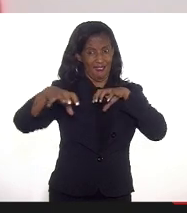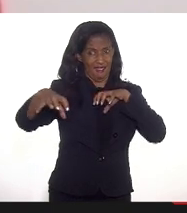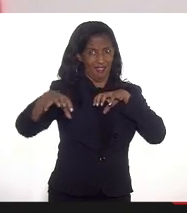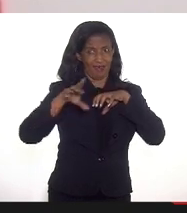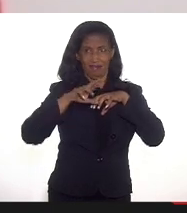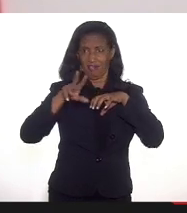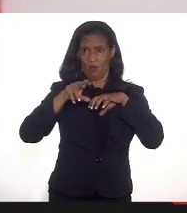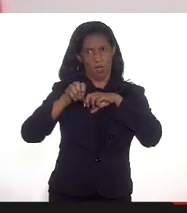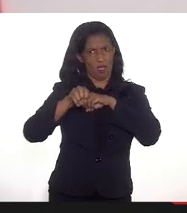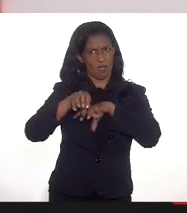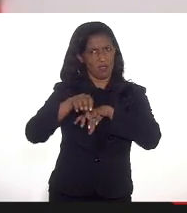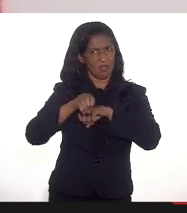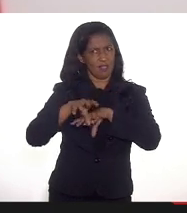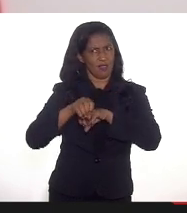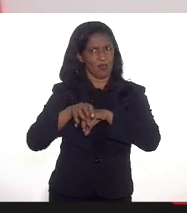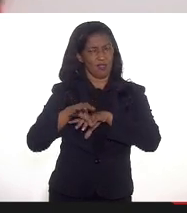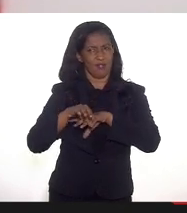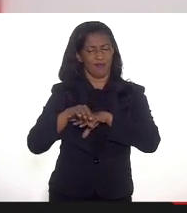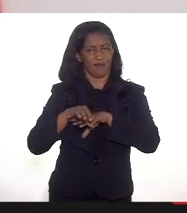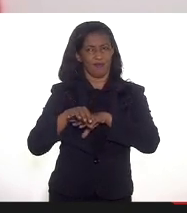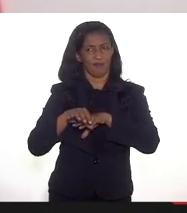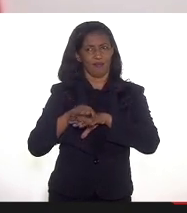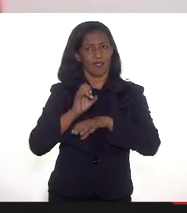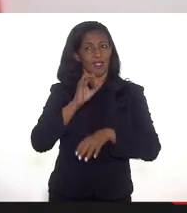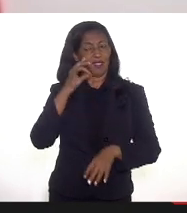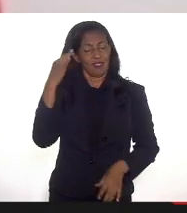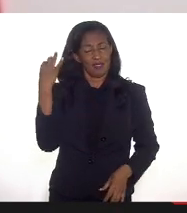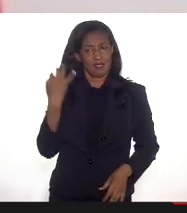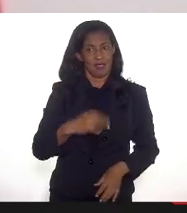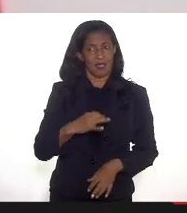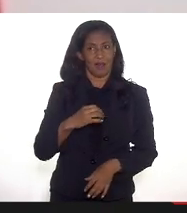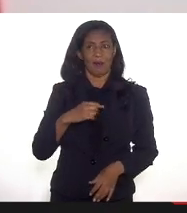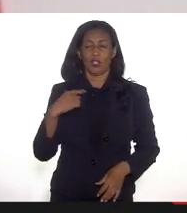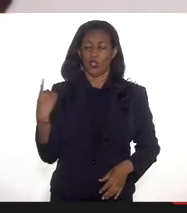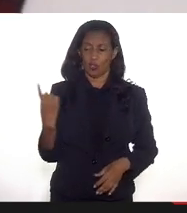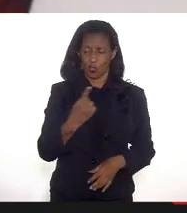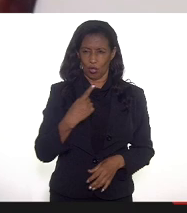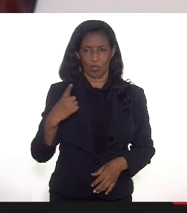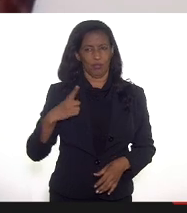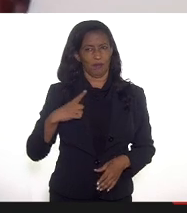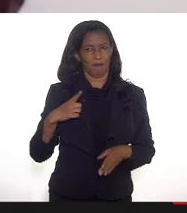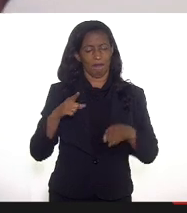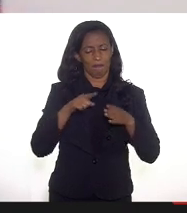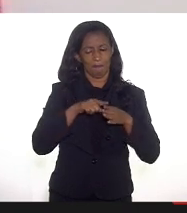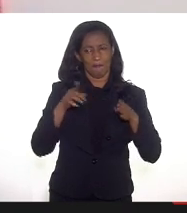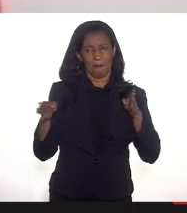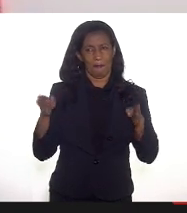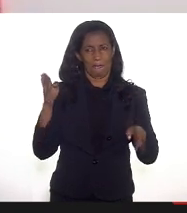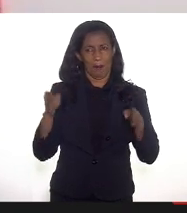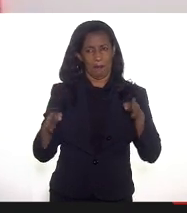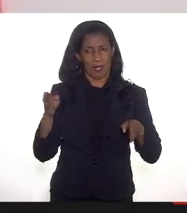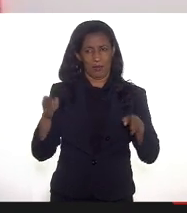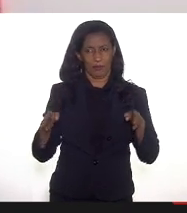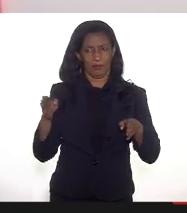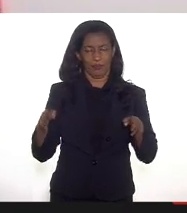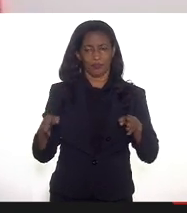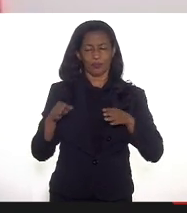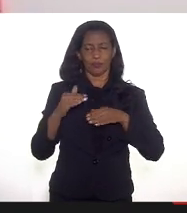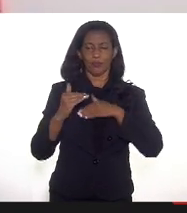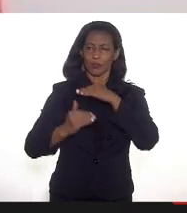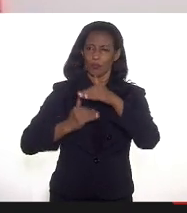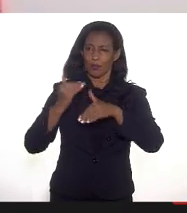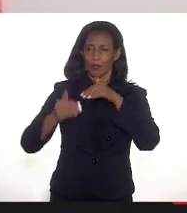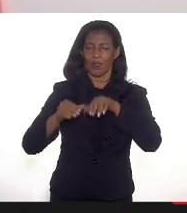E, certamente, nós tivemos um período onde o tal processo ensino-aprendizagem